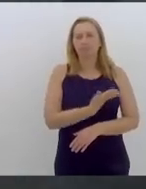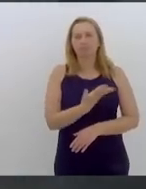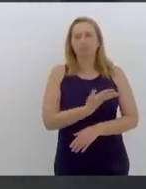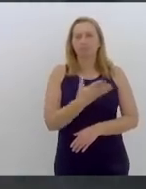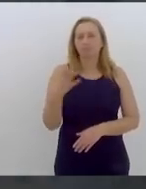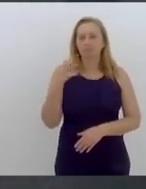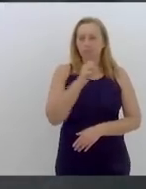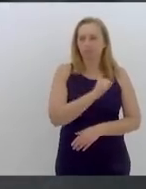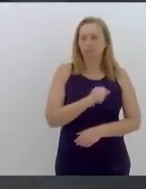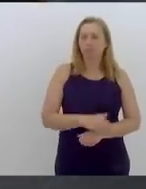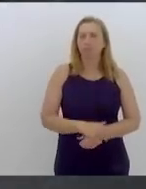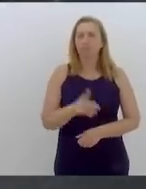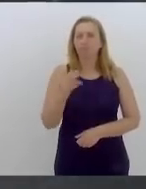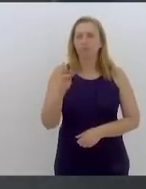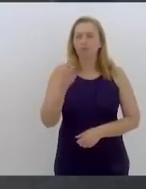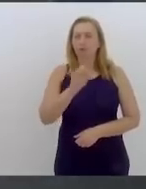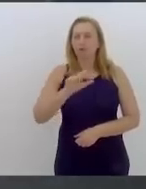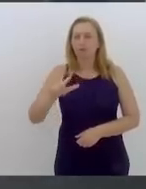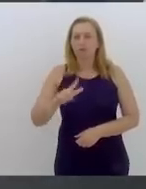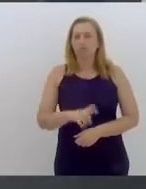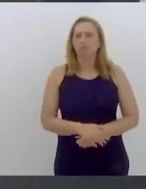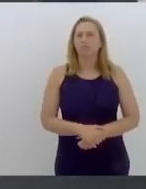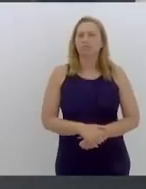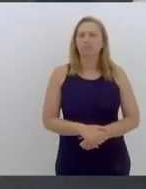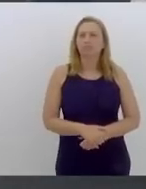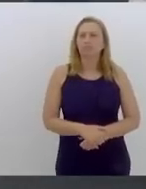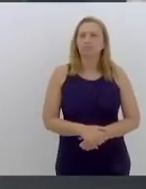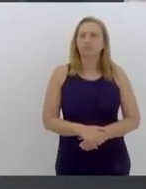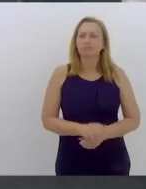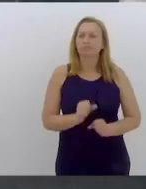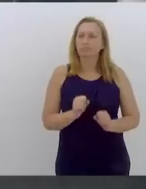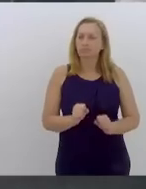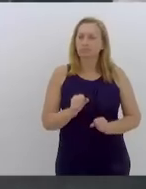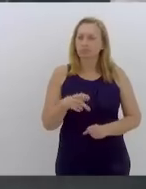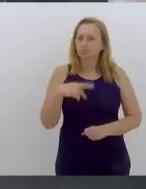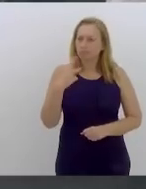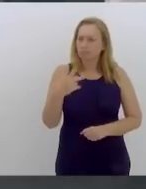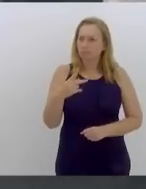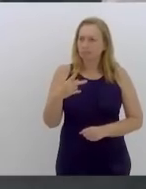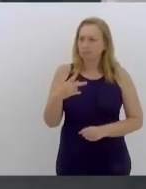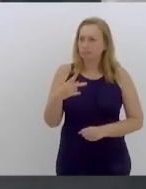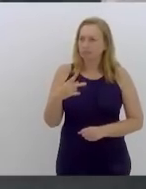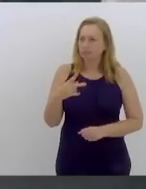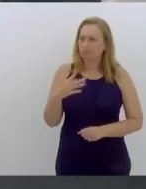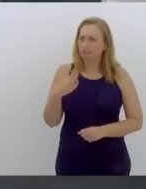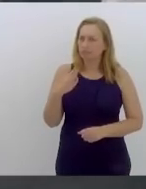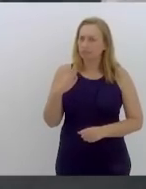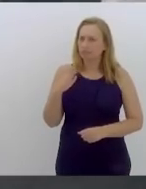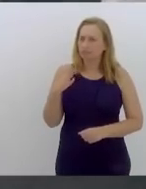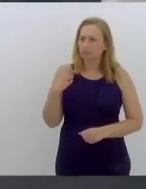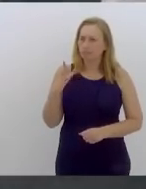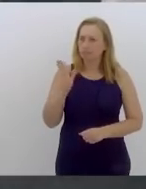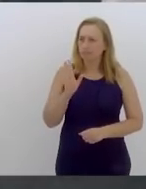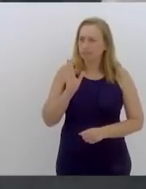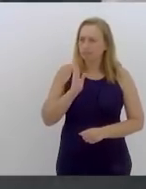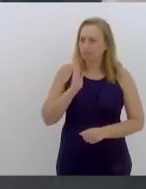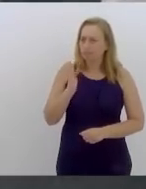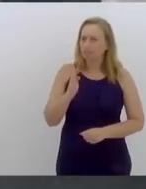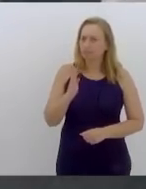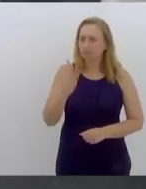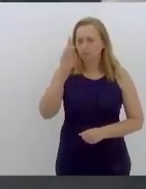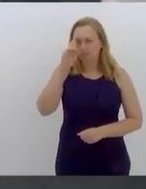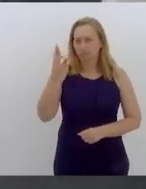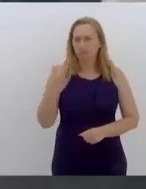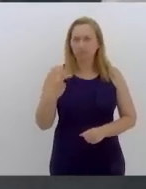Coronel Assis posso dirigir a palavra diretamente ao senhor que Tentarei ser bem